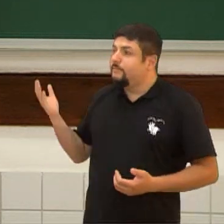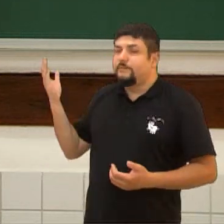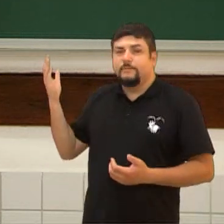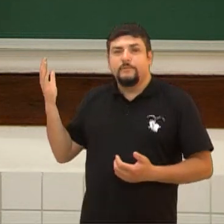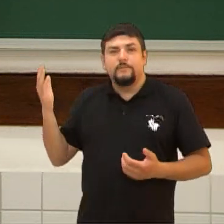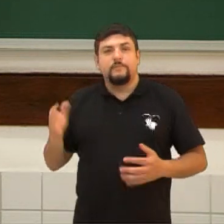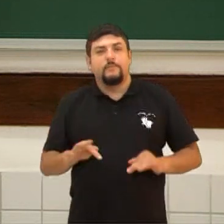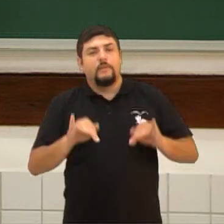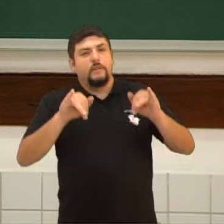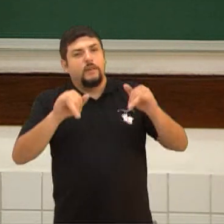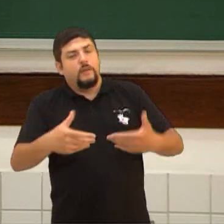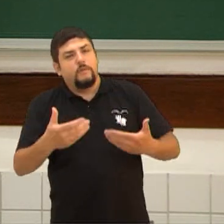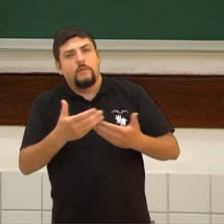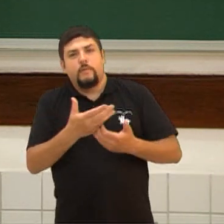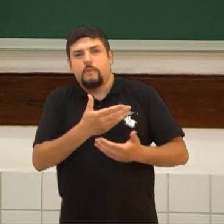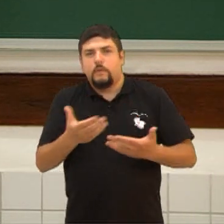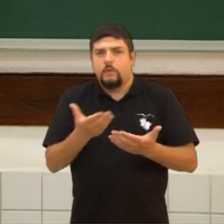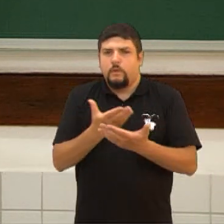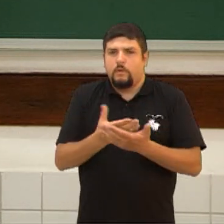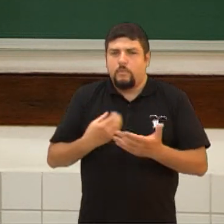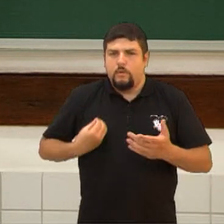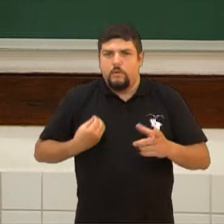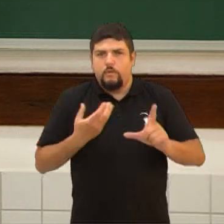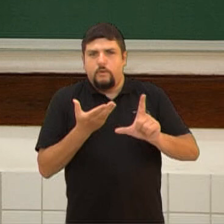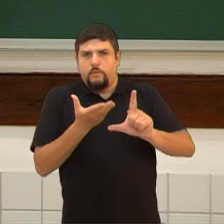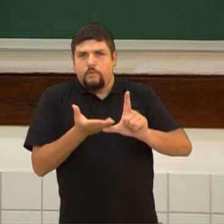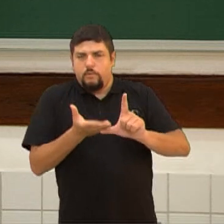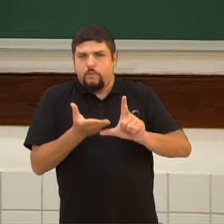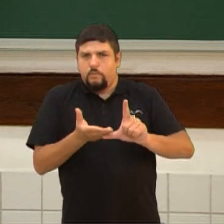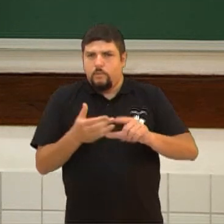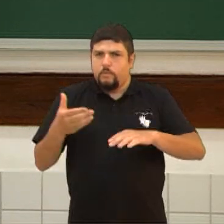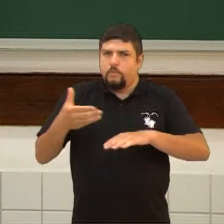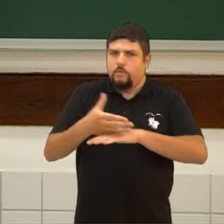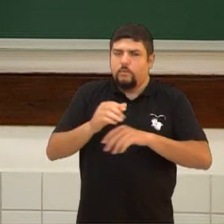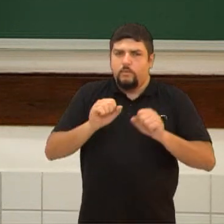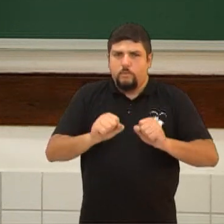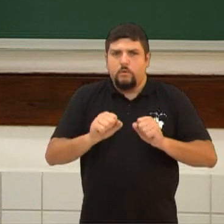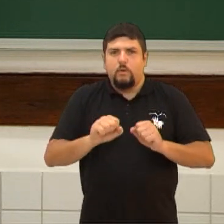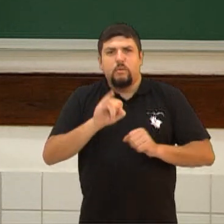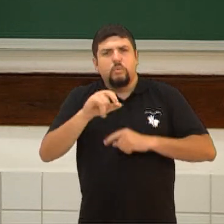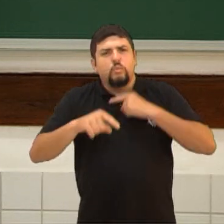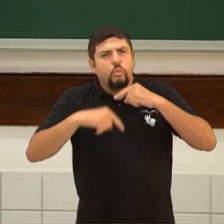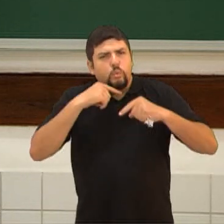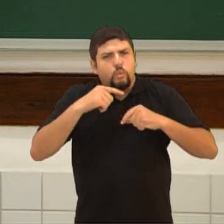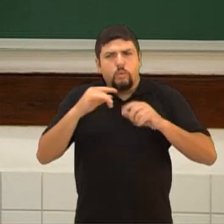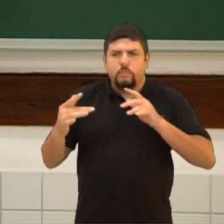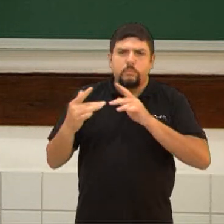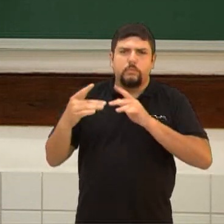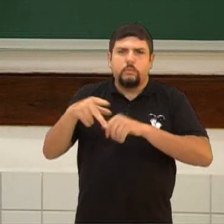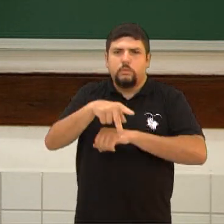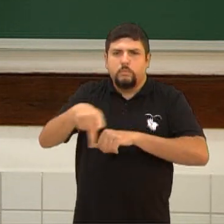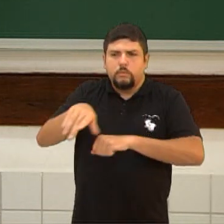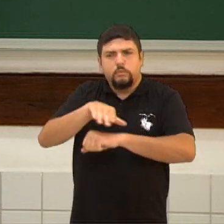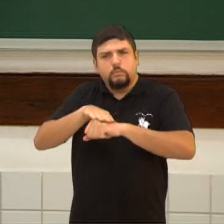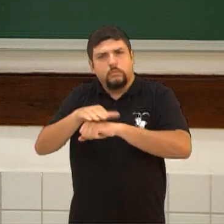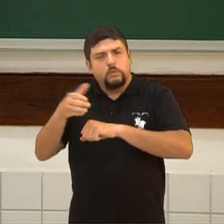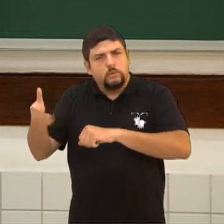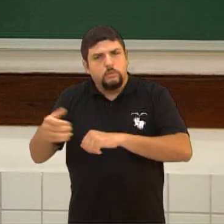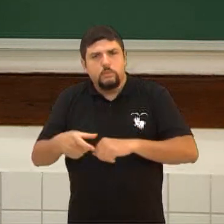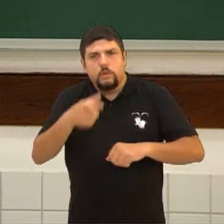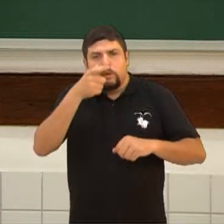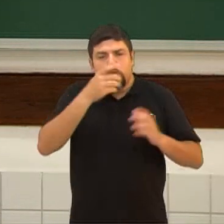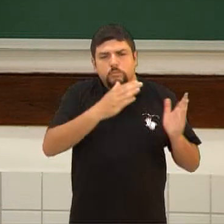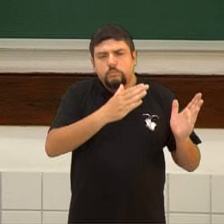encerrar. Todo esse material vai estar disponível lá na plataforma para vocês. Qualquer dúvida, contate o seu professor, fale com ele, reveja a